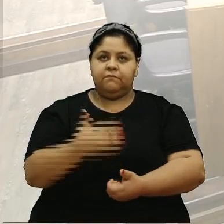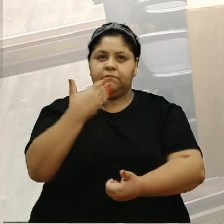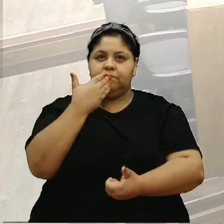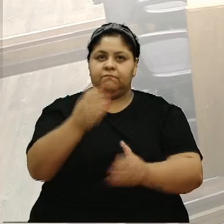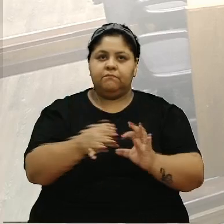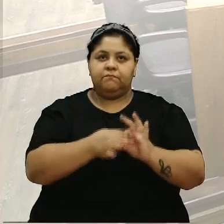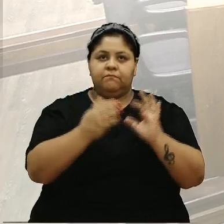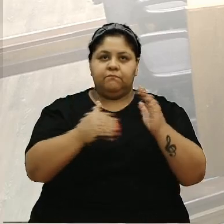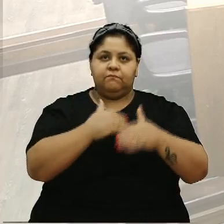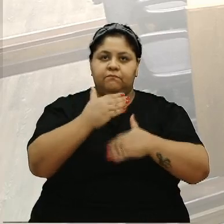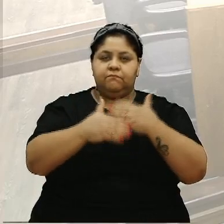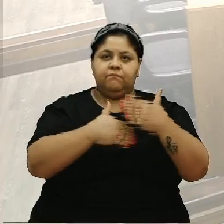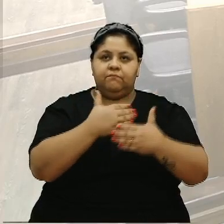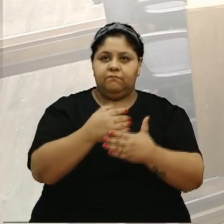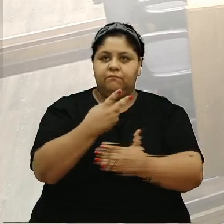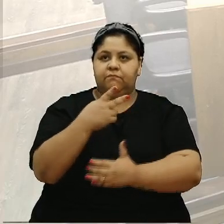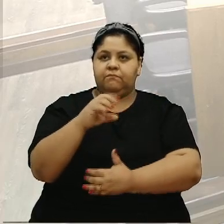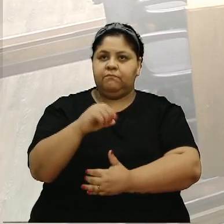ao processo número